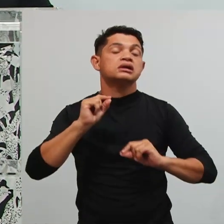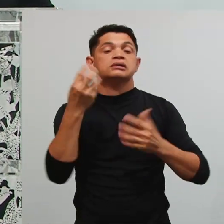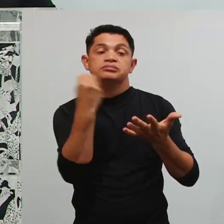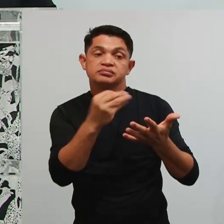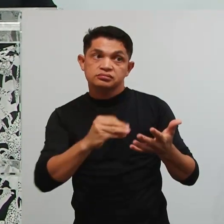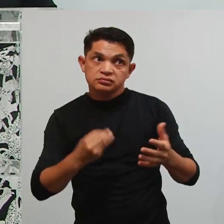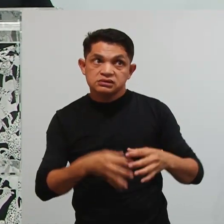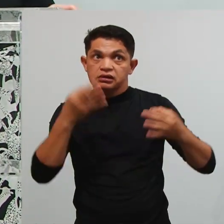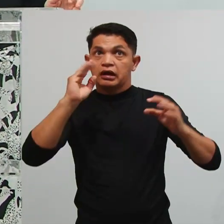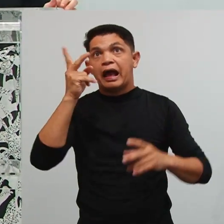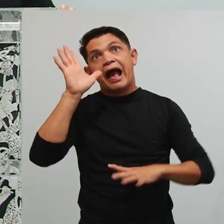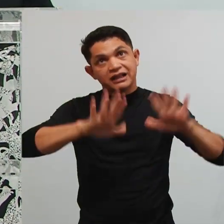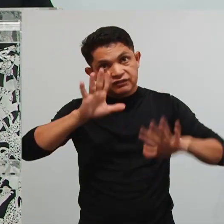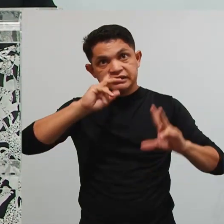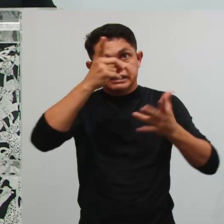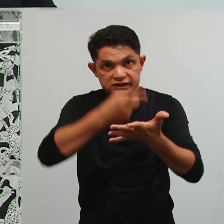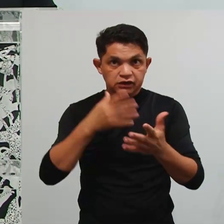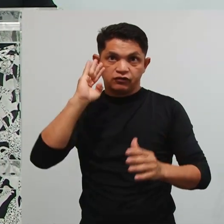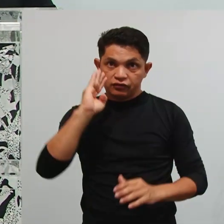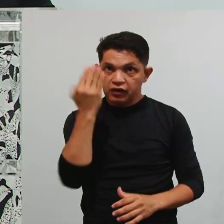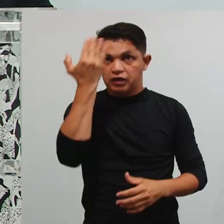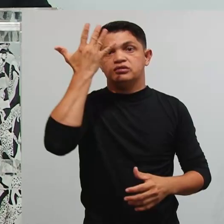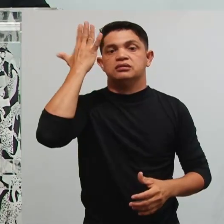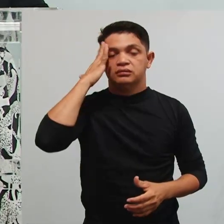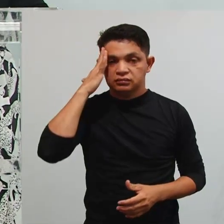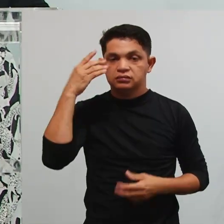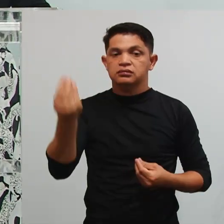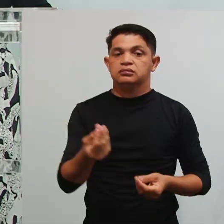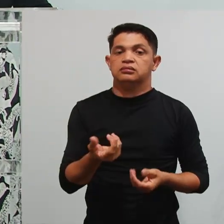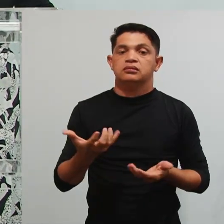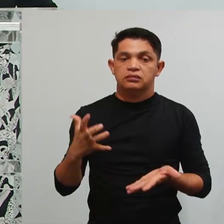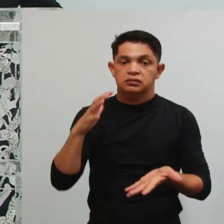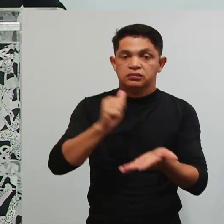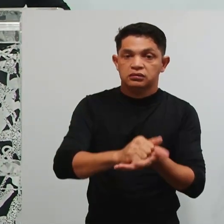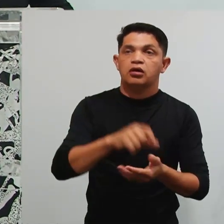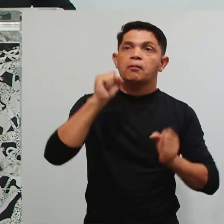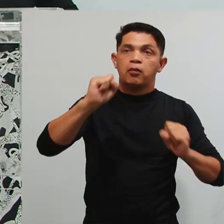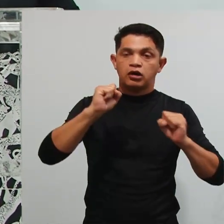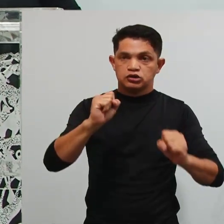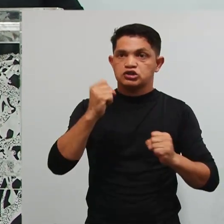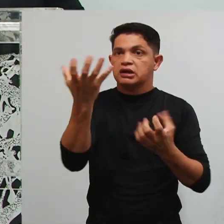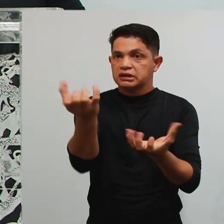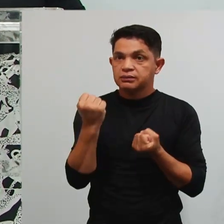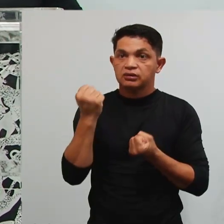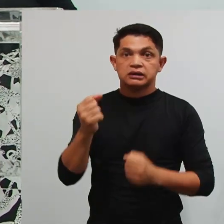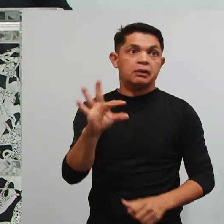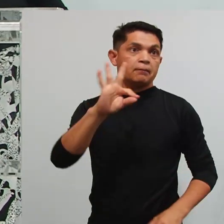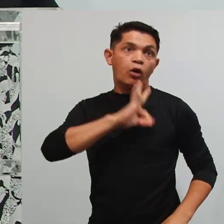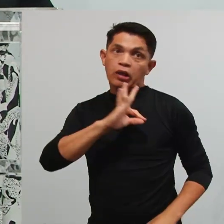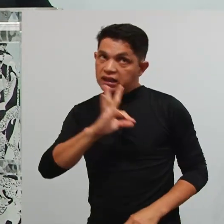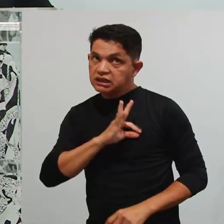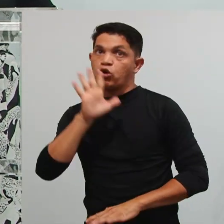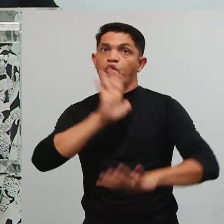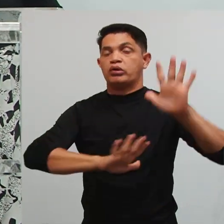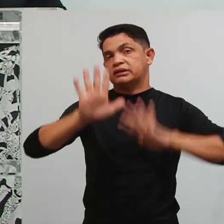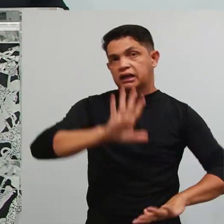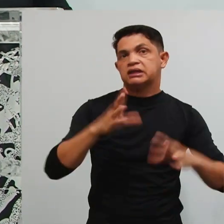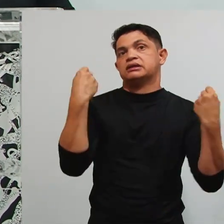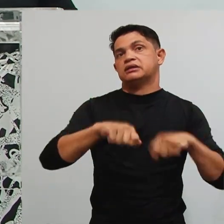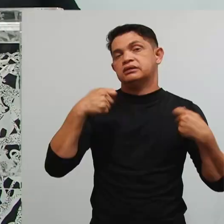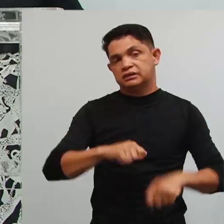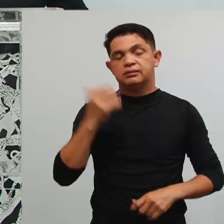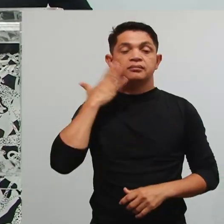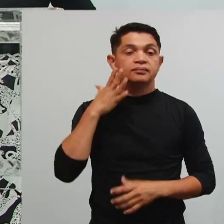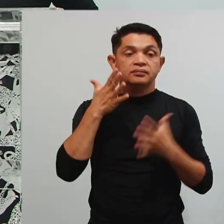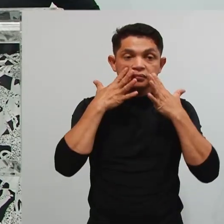declaração falsa, você pode responder por isso legalmente, tá? Então, essa é uma outra questão